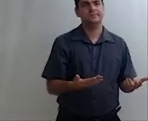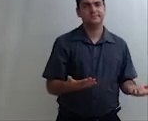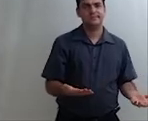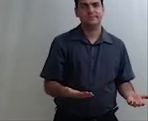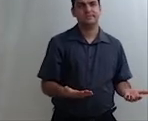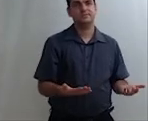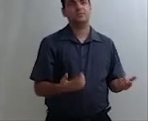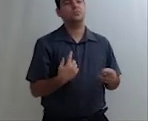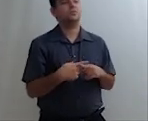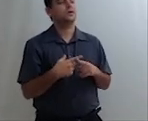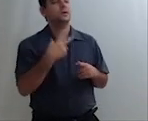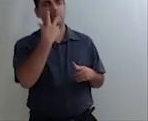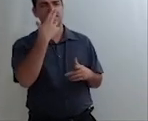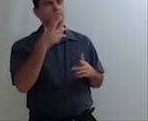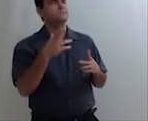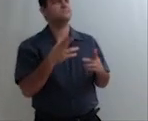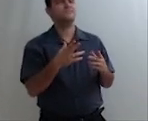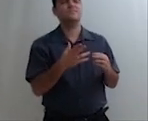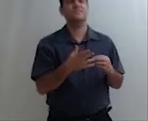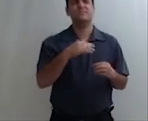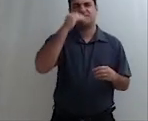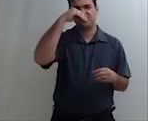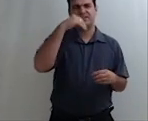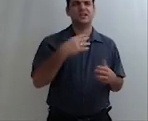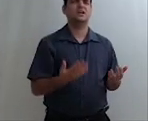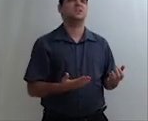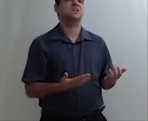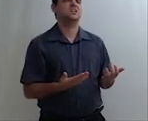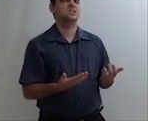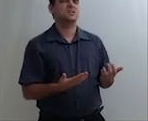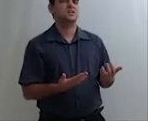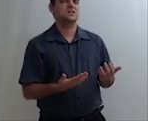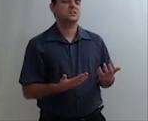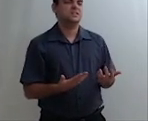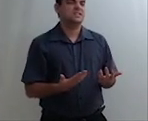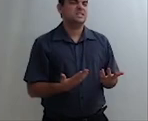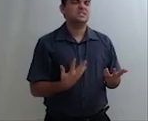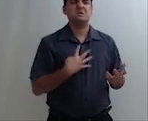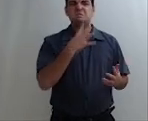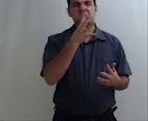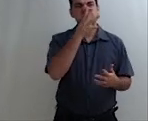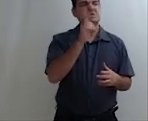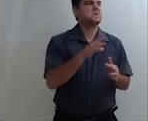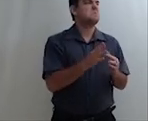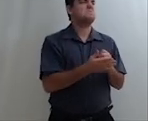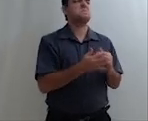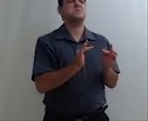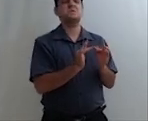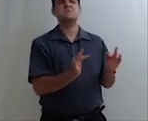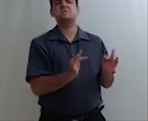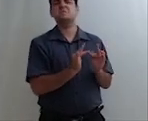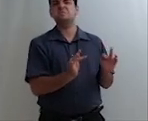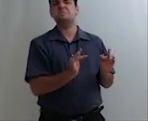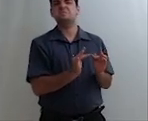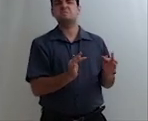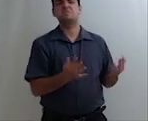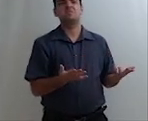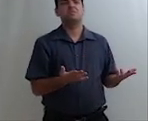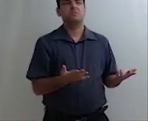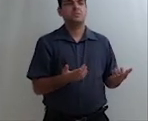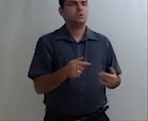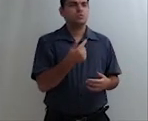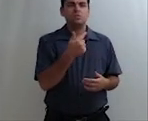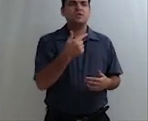totalmente ilegal arbitrária e completamente genérica a qual não descreveu nos